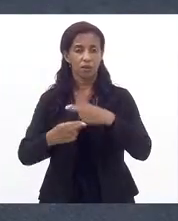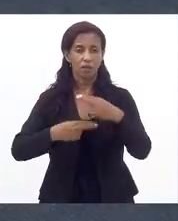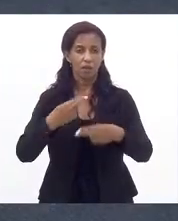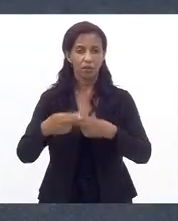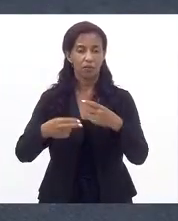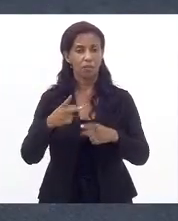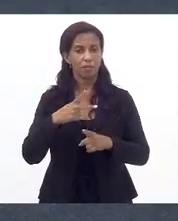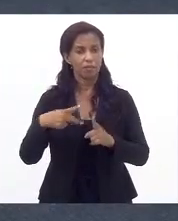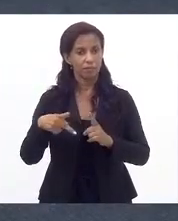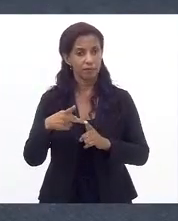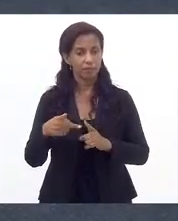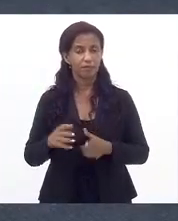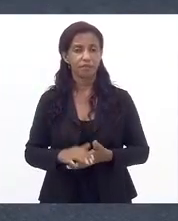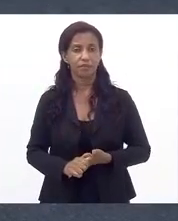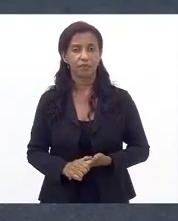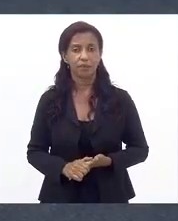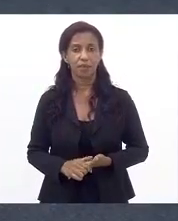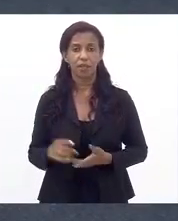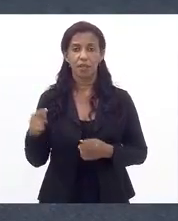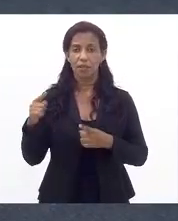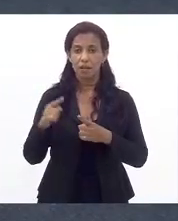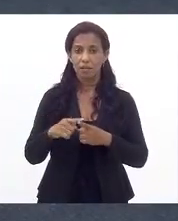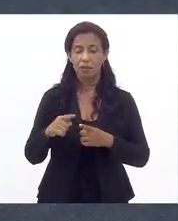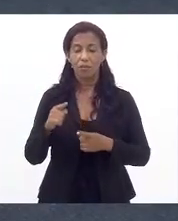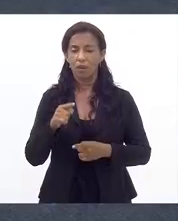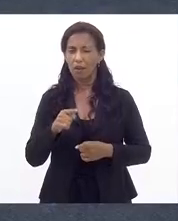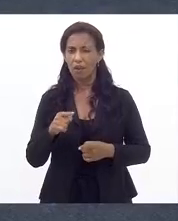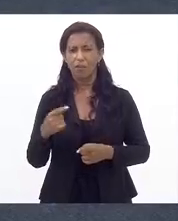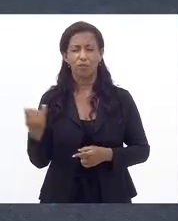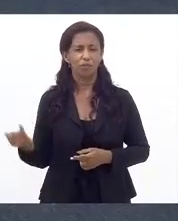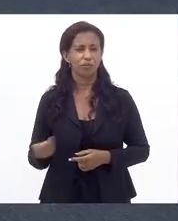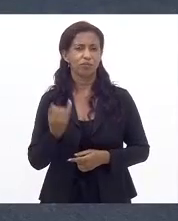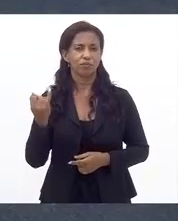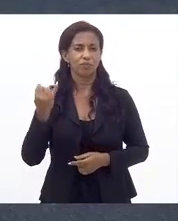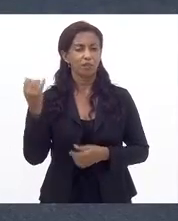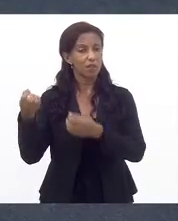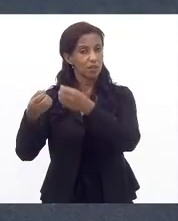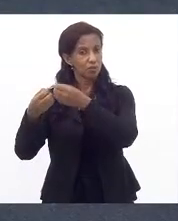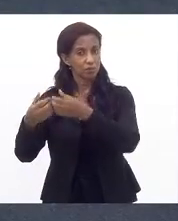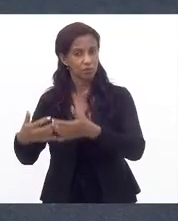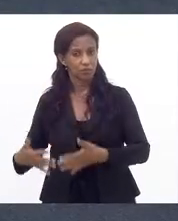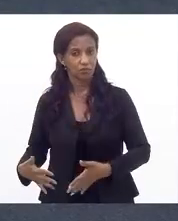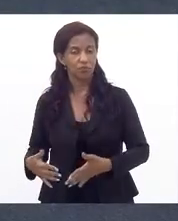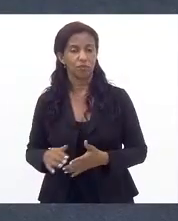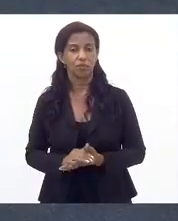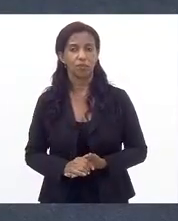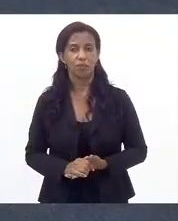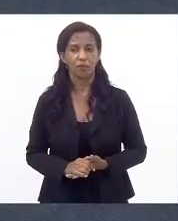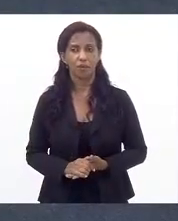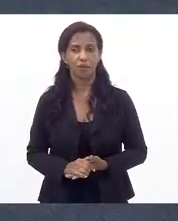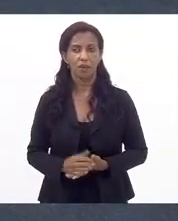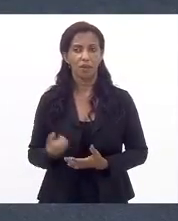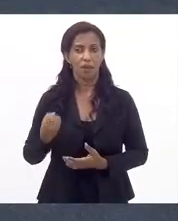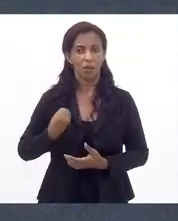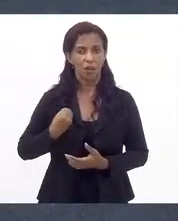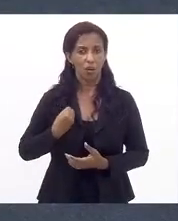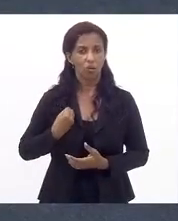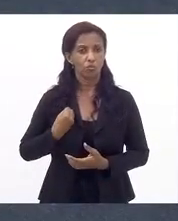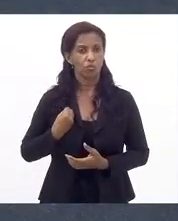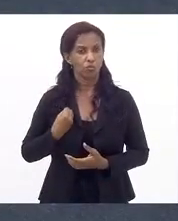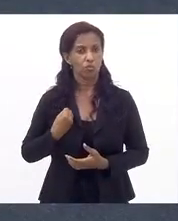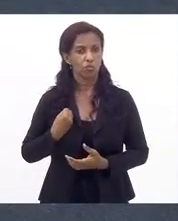reforma previdenciária esse ponto é muito sensível e traz prejuízo a um número